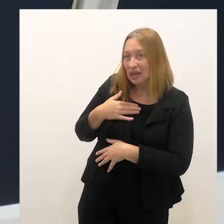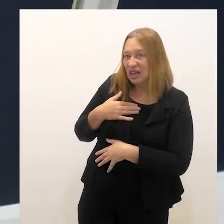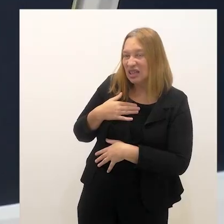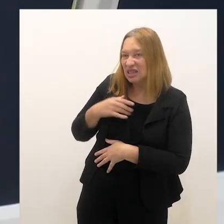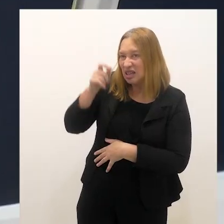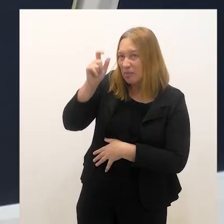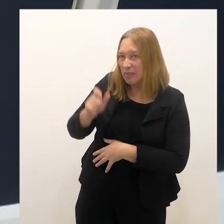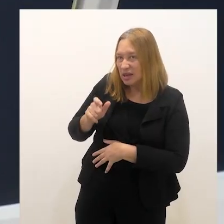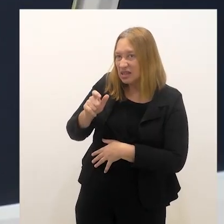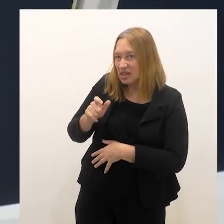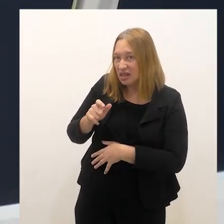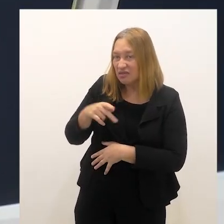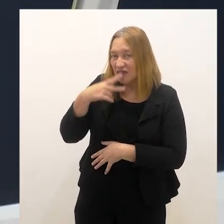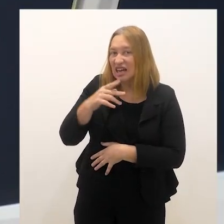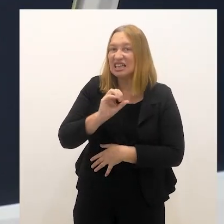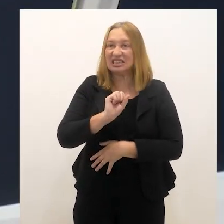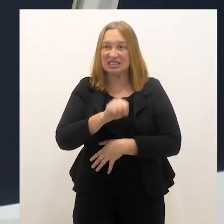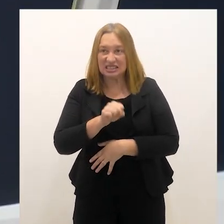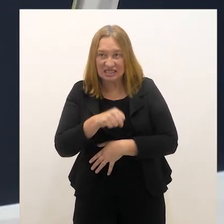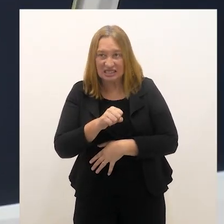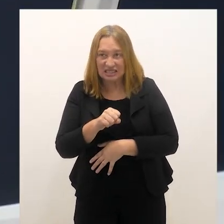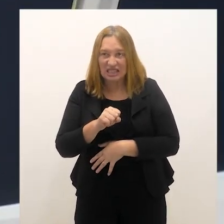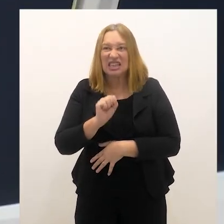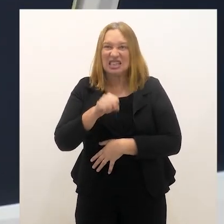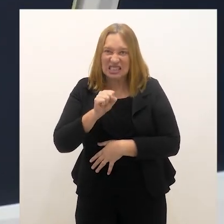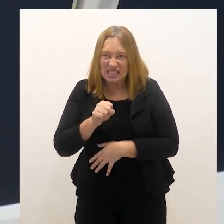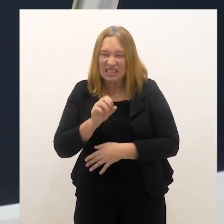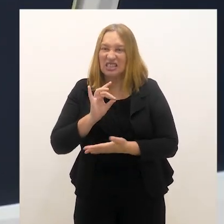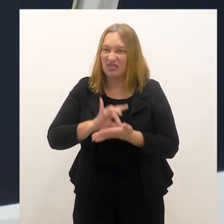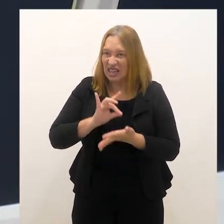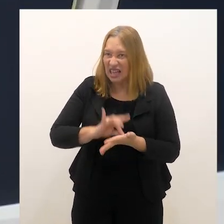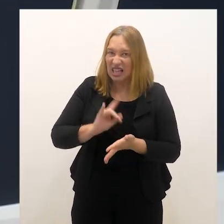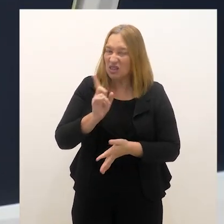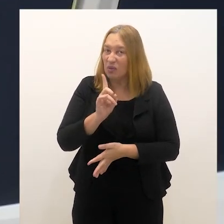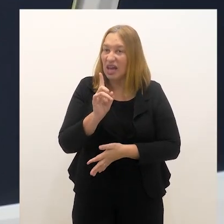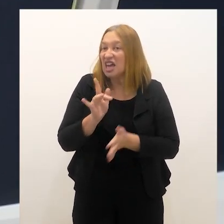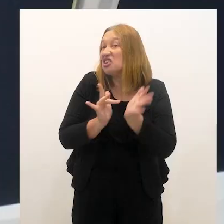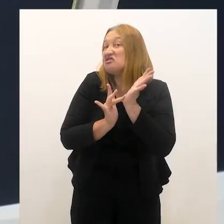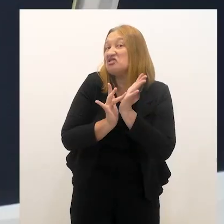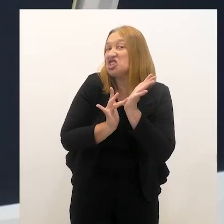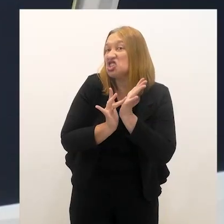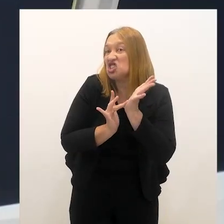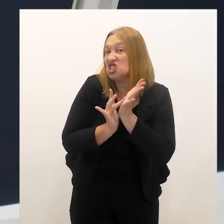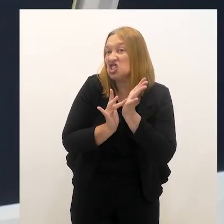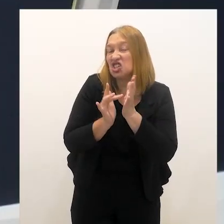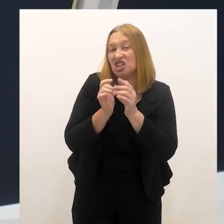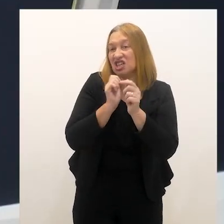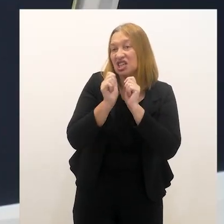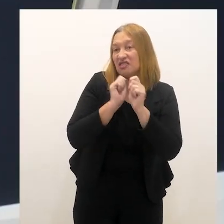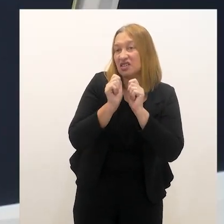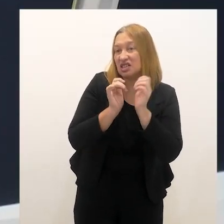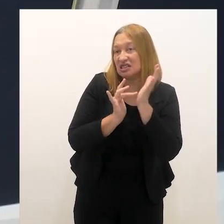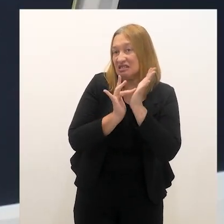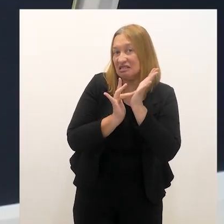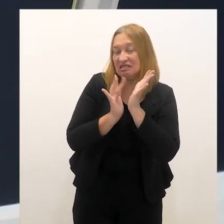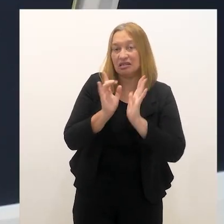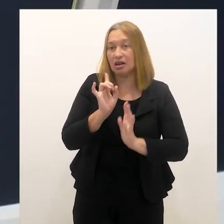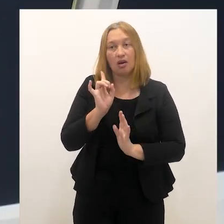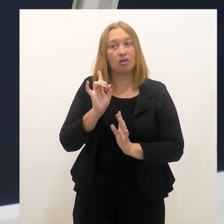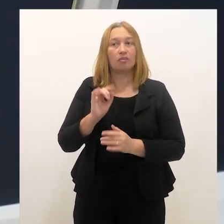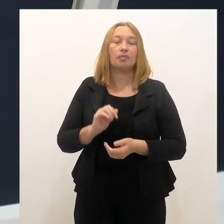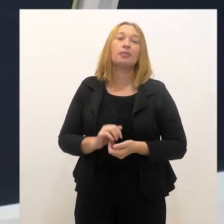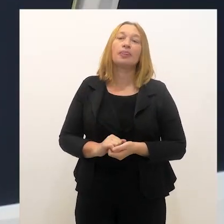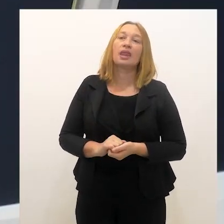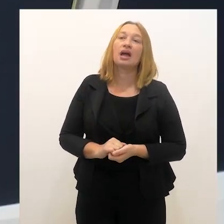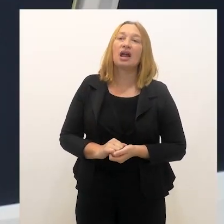aí, quando essa pessoa diz que topa, e topa mesmo, não é aquela entrevista assim, monossilábica,